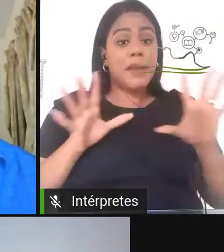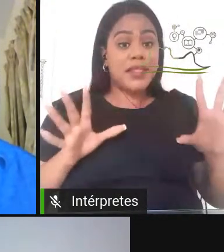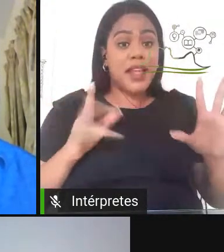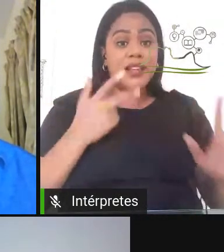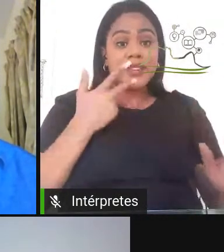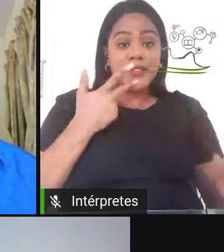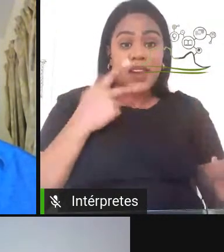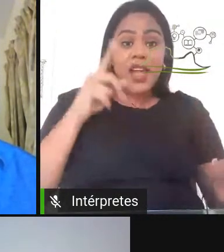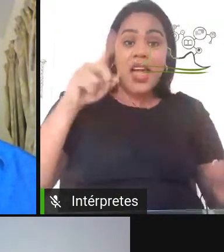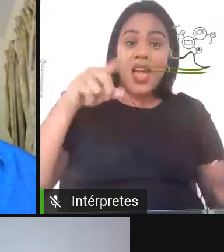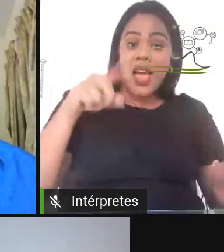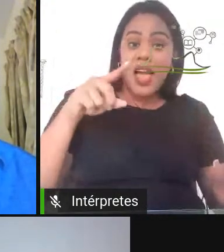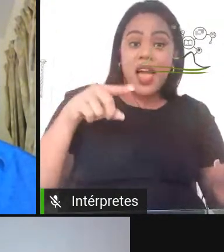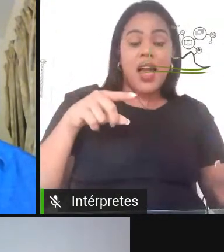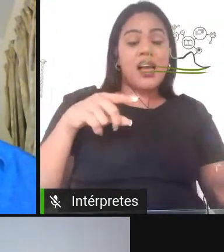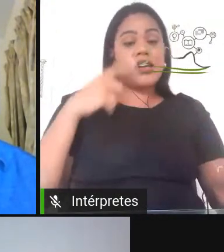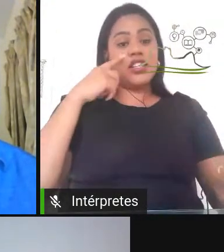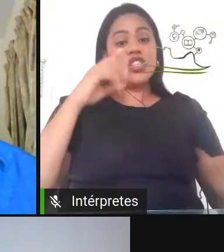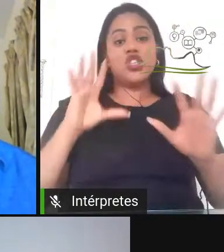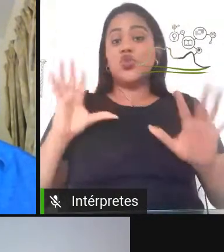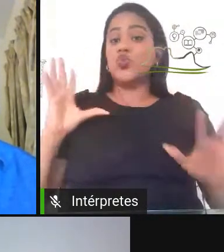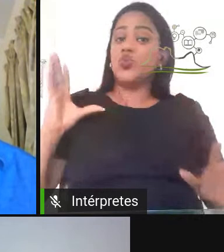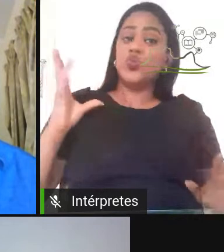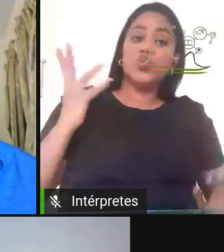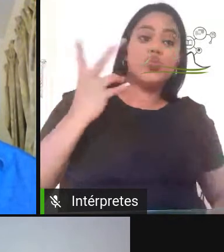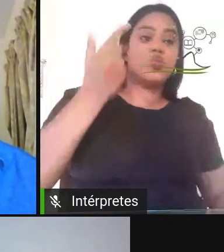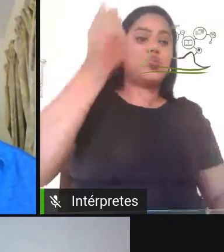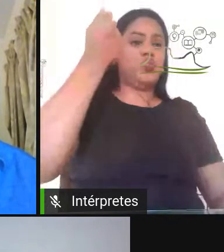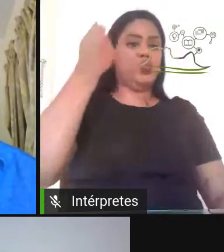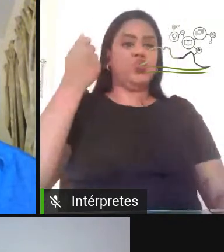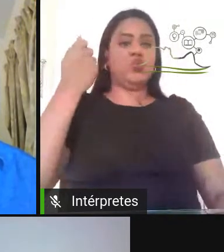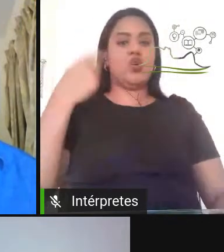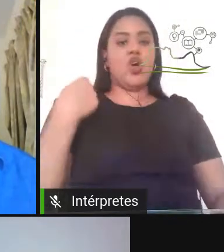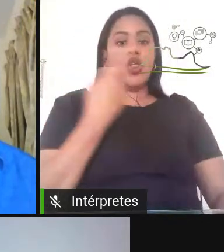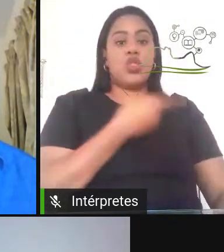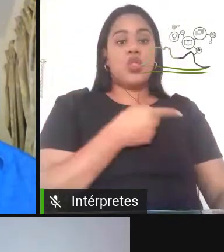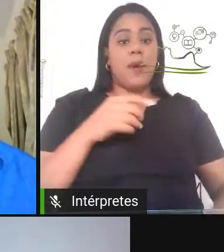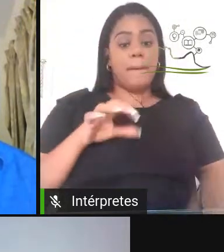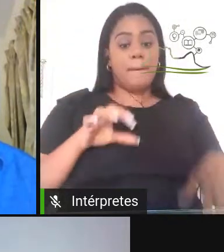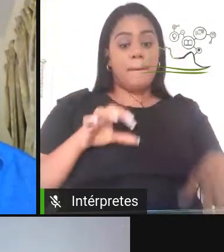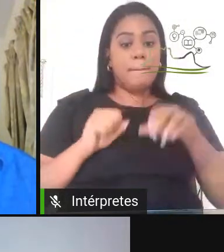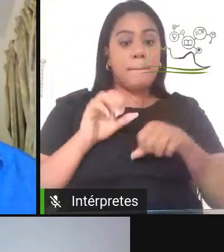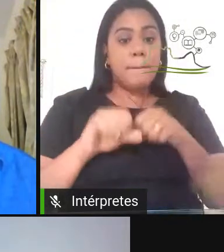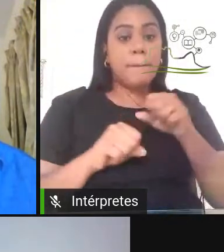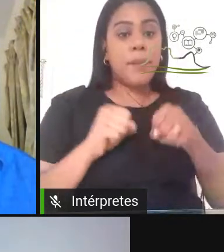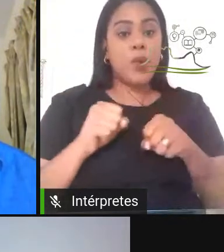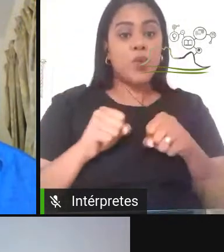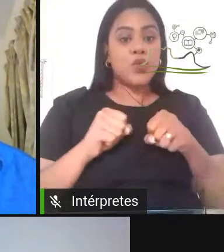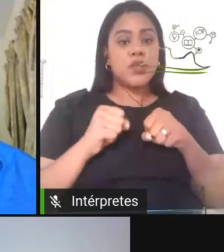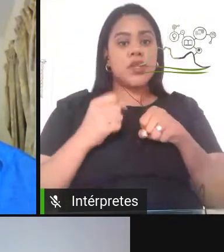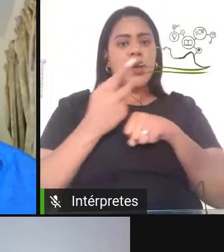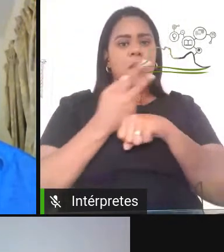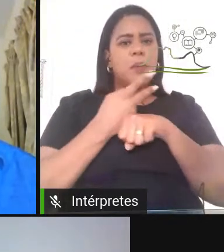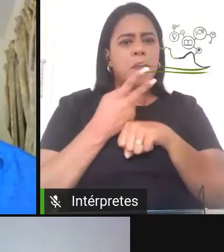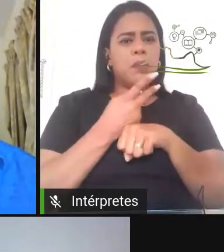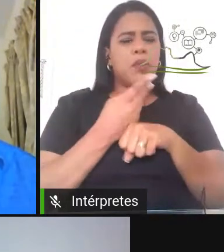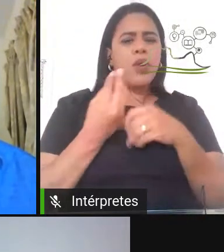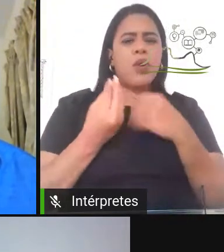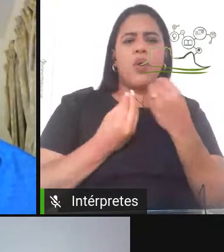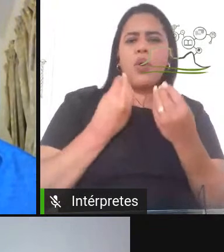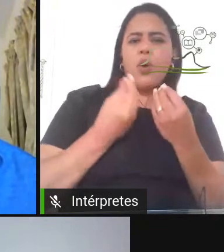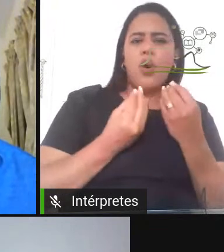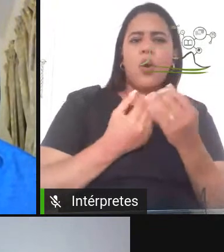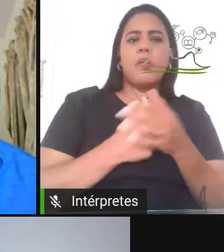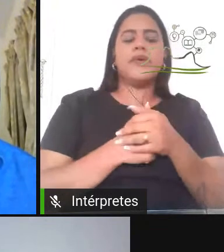todos. No fundo, nós estamos em busca, procuramos essa circunstância de liberdade, essa circunstância, enfim,